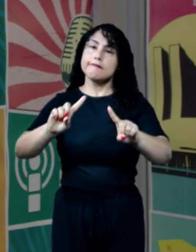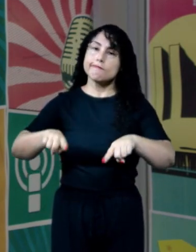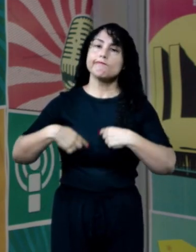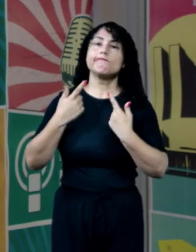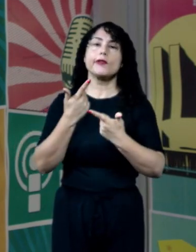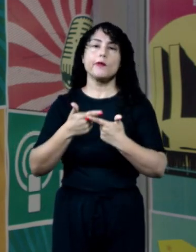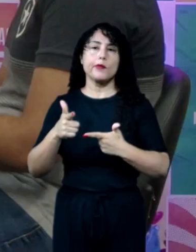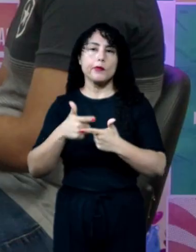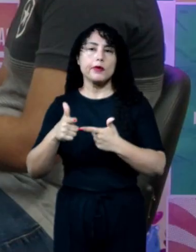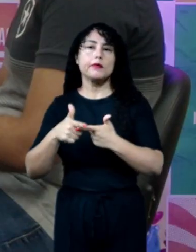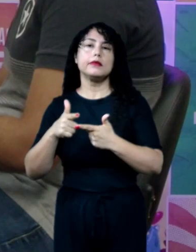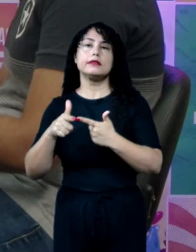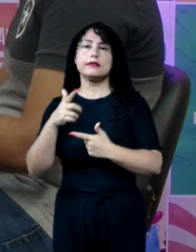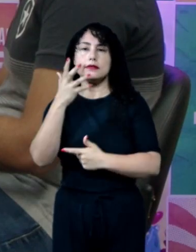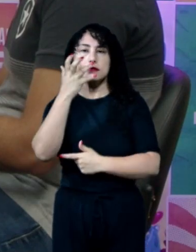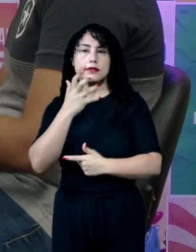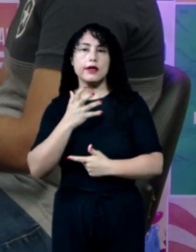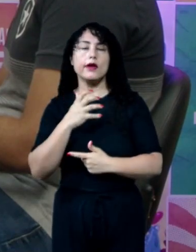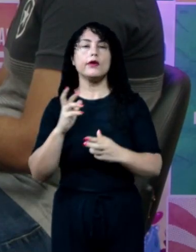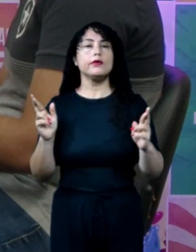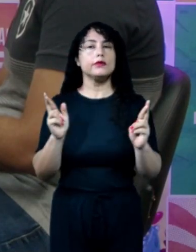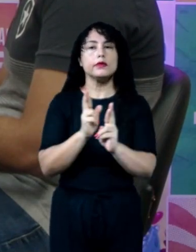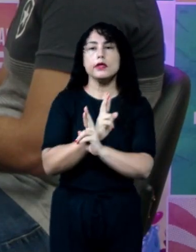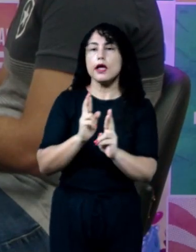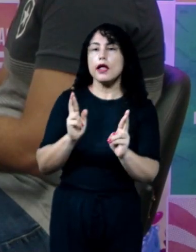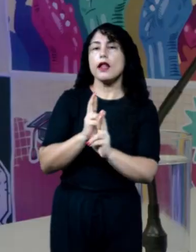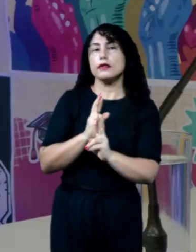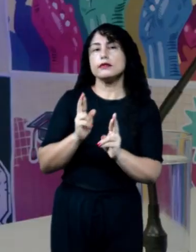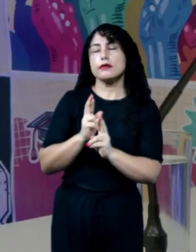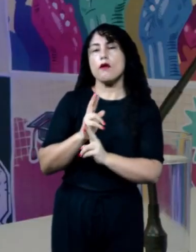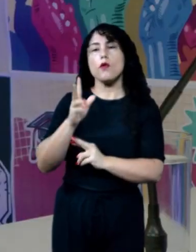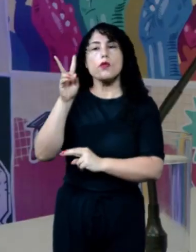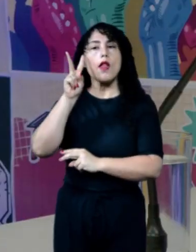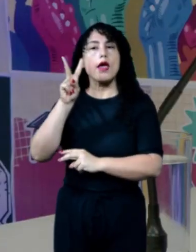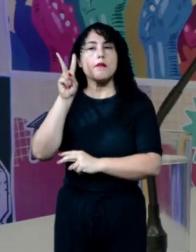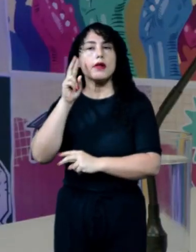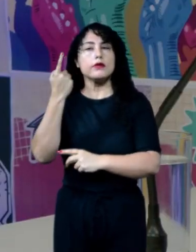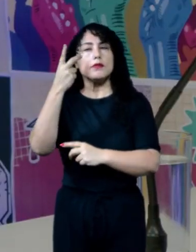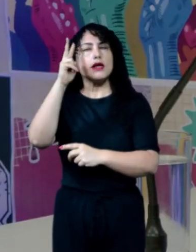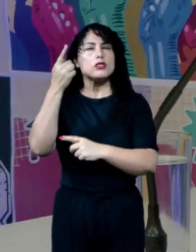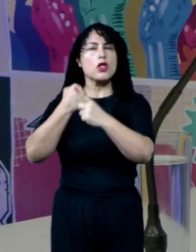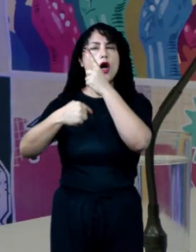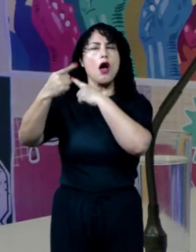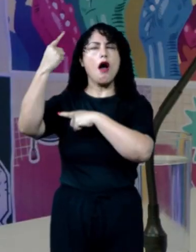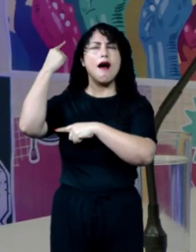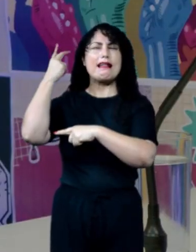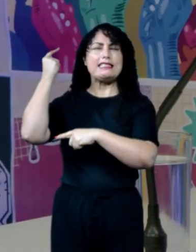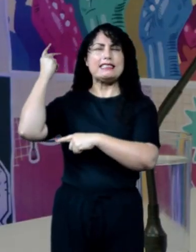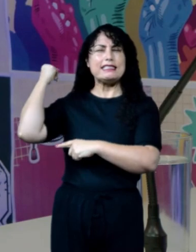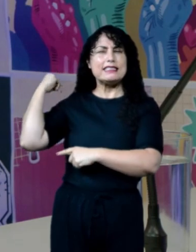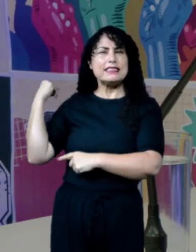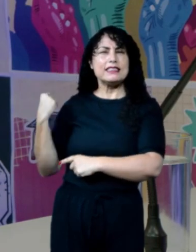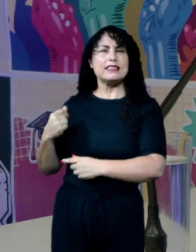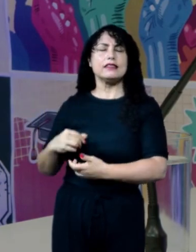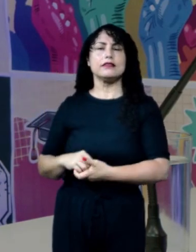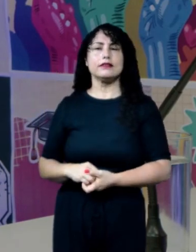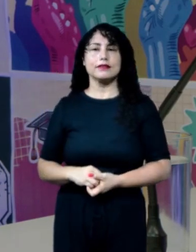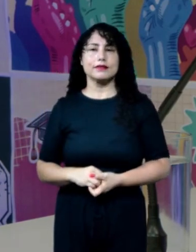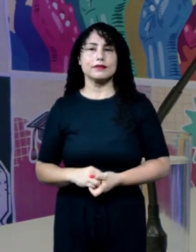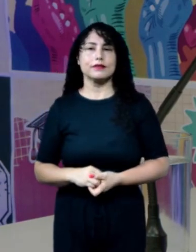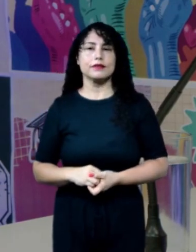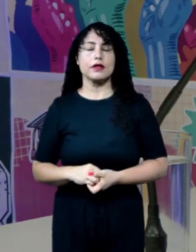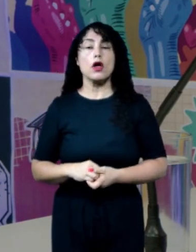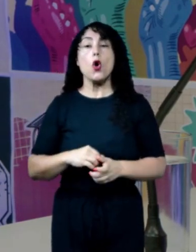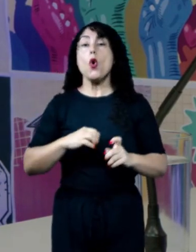realmente. Em relação a isso também, estou lembrando de uma história milenar, uma história não, um